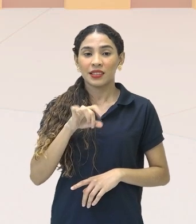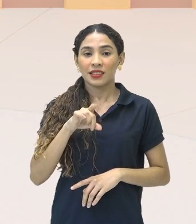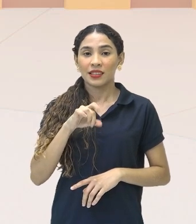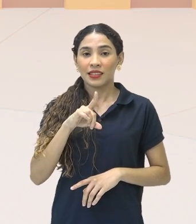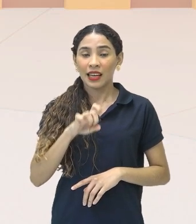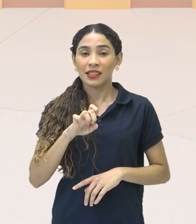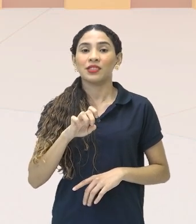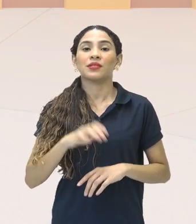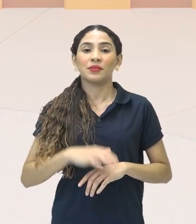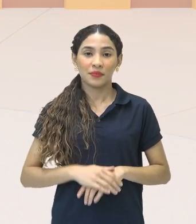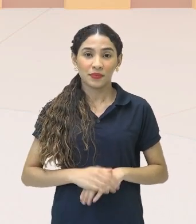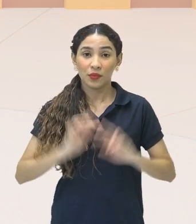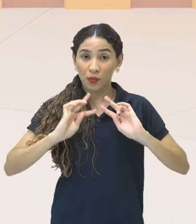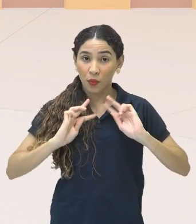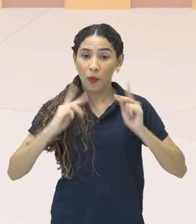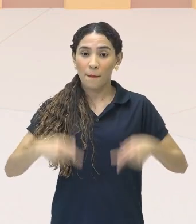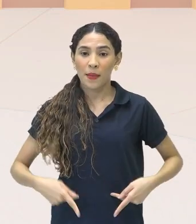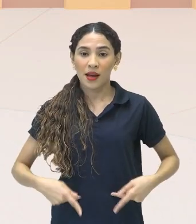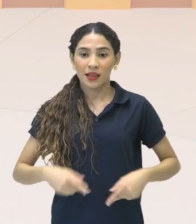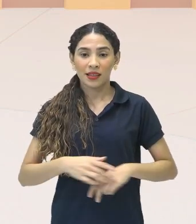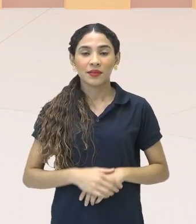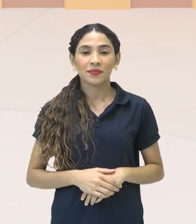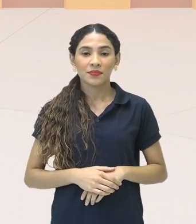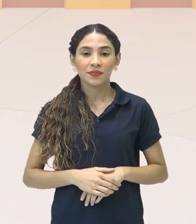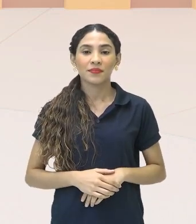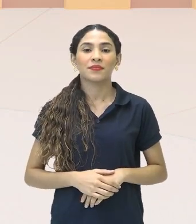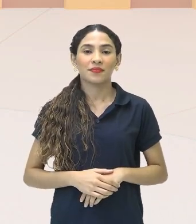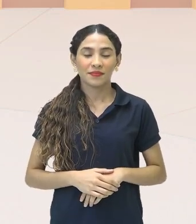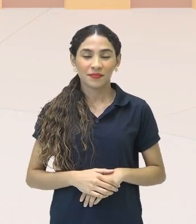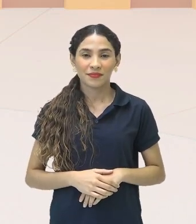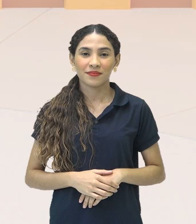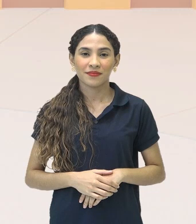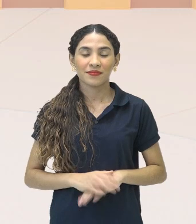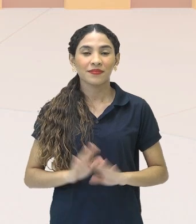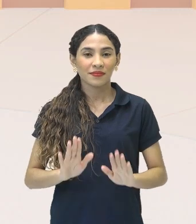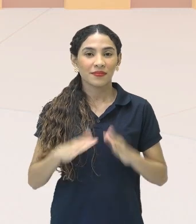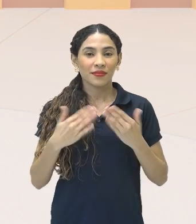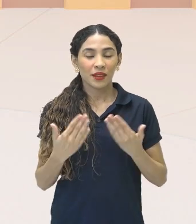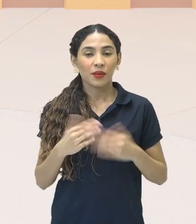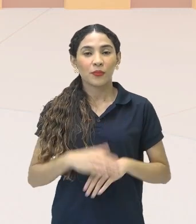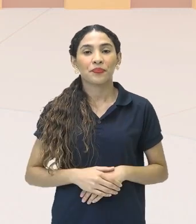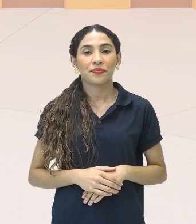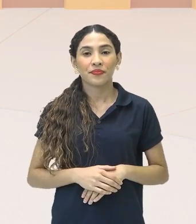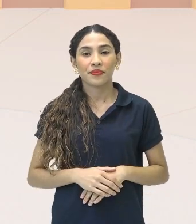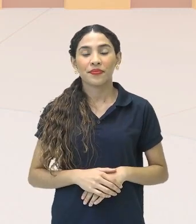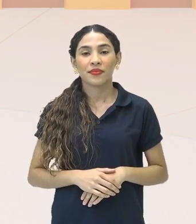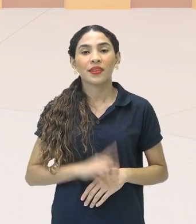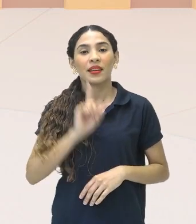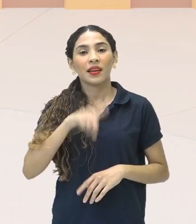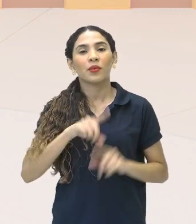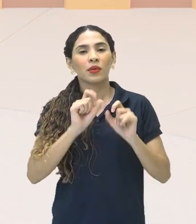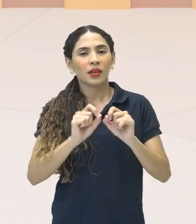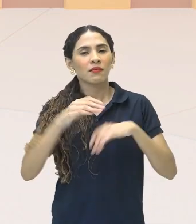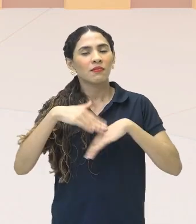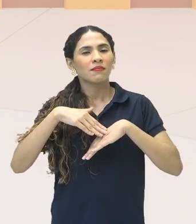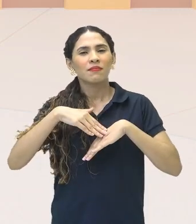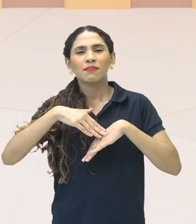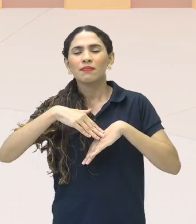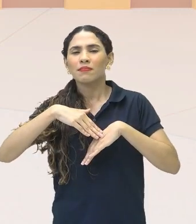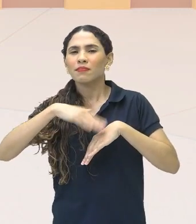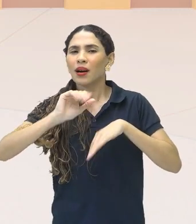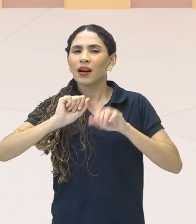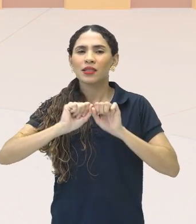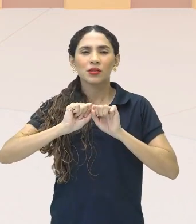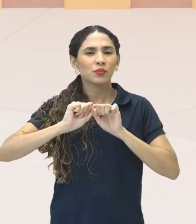Dignidade humana. Dignidade humana. Então, essa dignidade, ela é muito mais